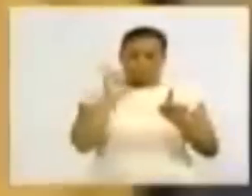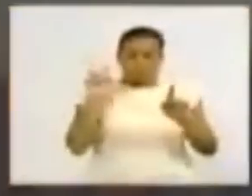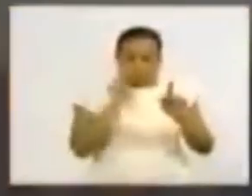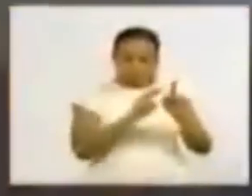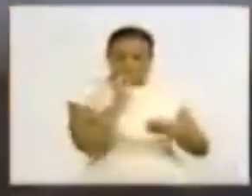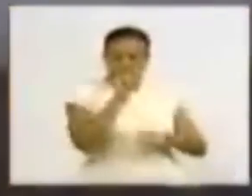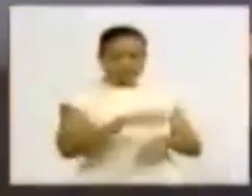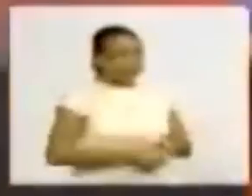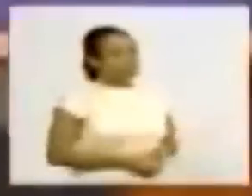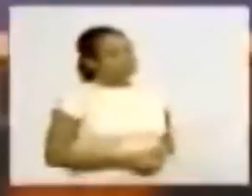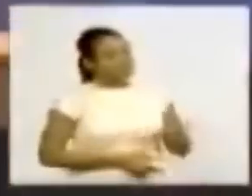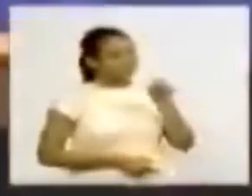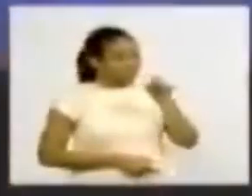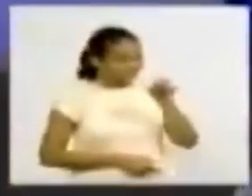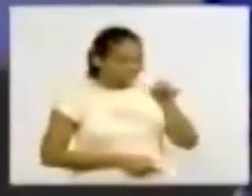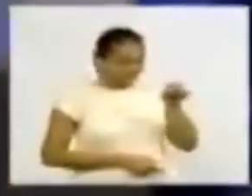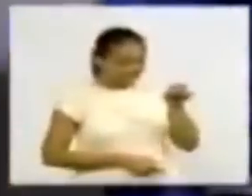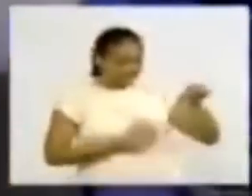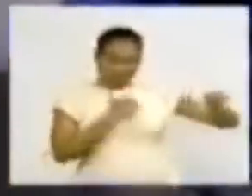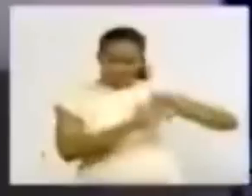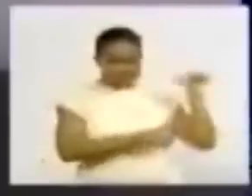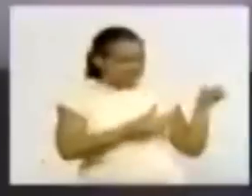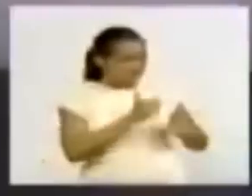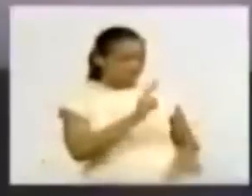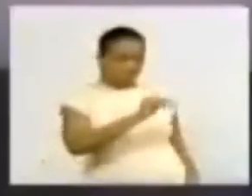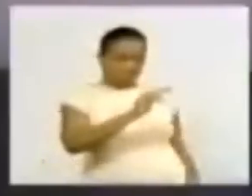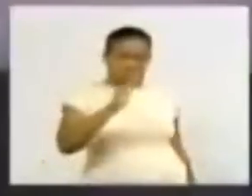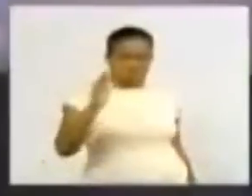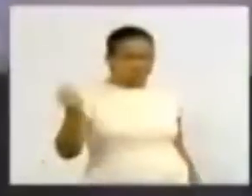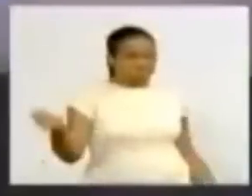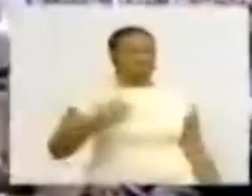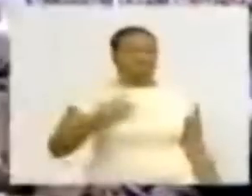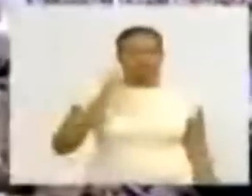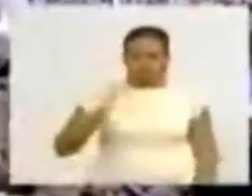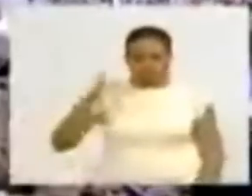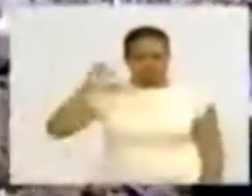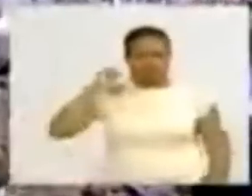para você e disse: você é um caso perdido.